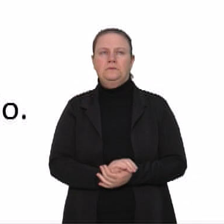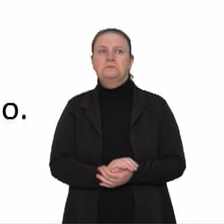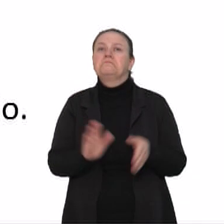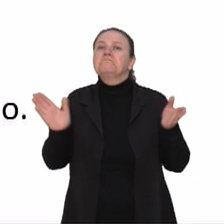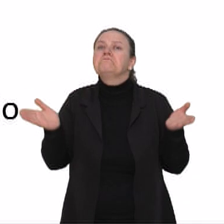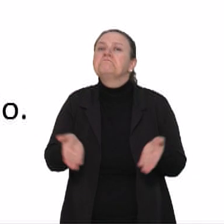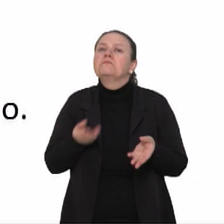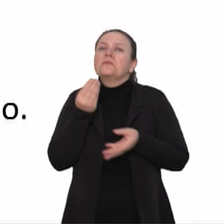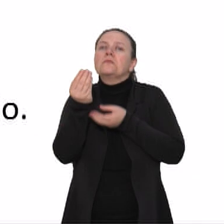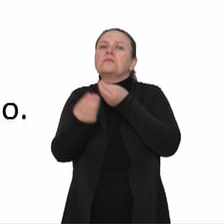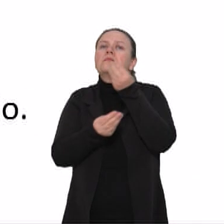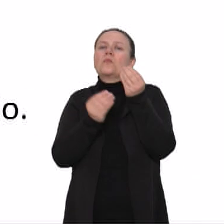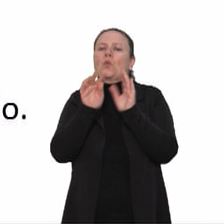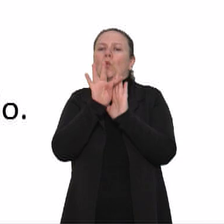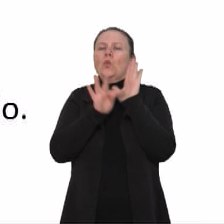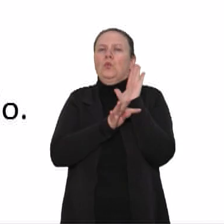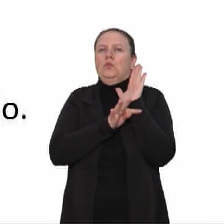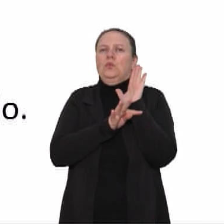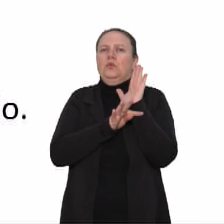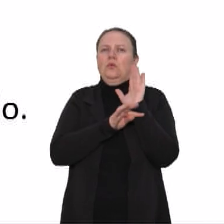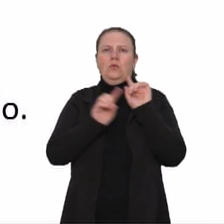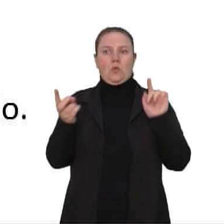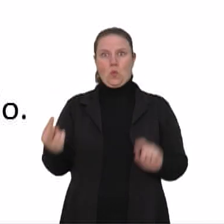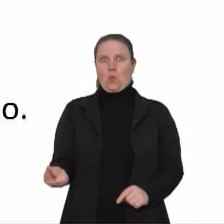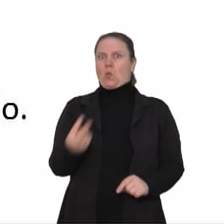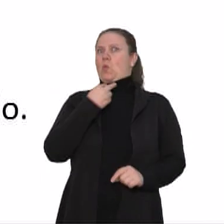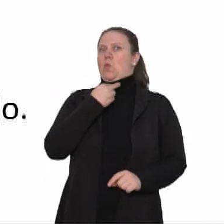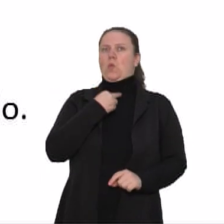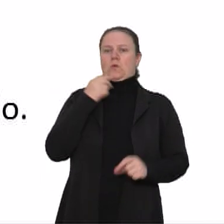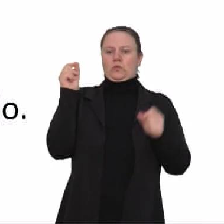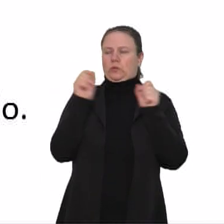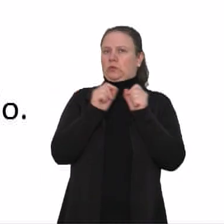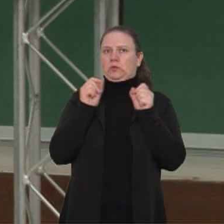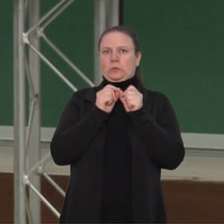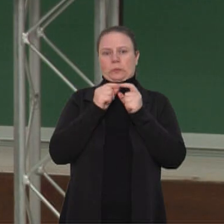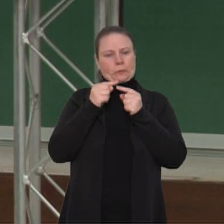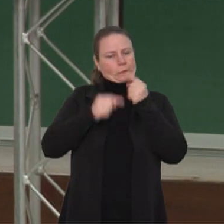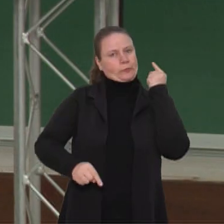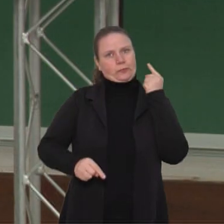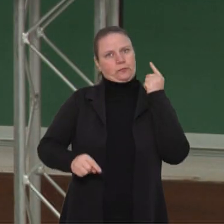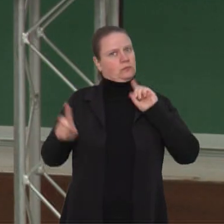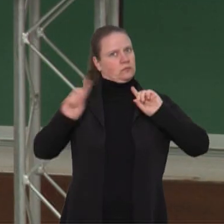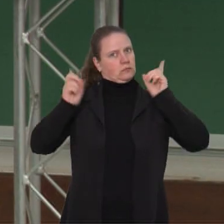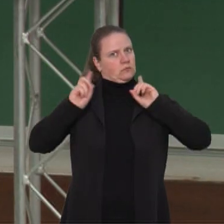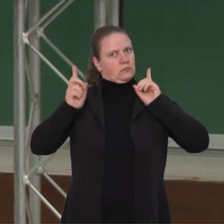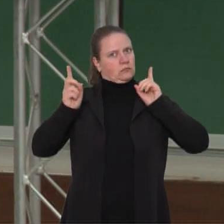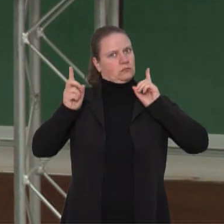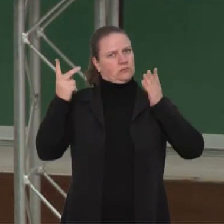texto informativo, o que você não deve fazer? Que você não deve fazer?